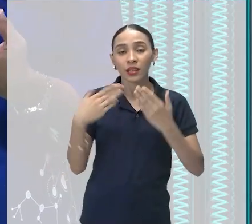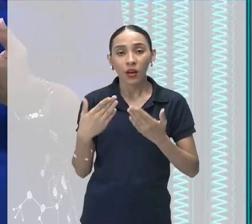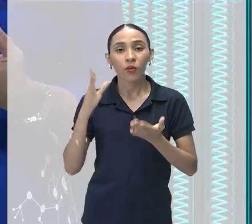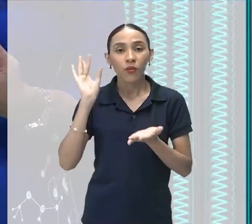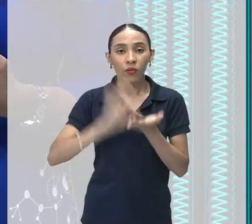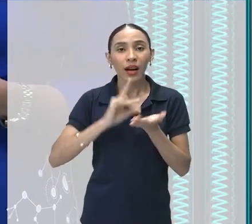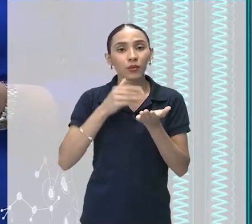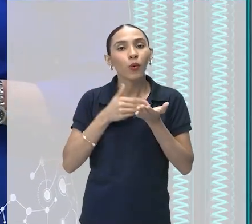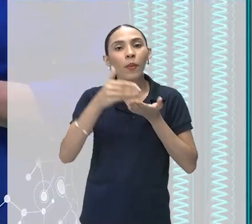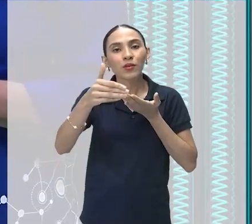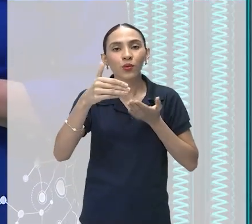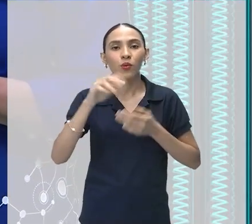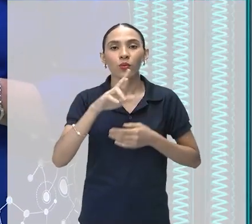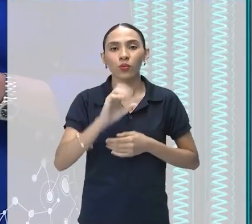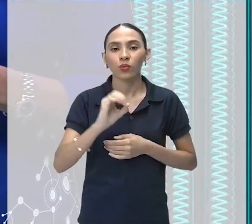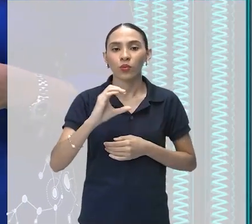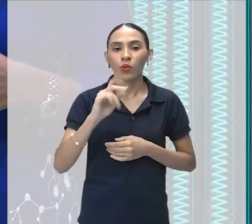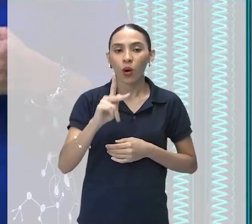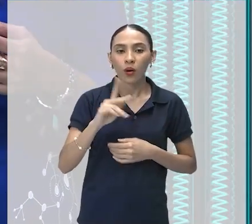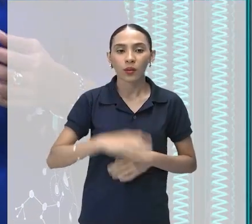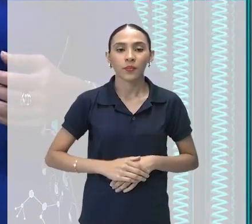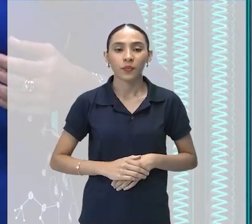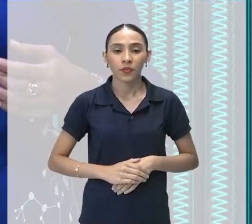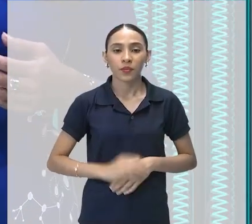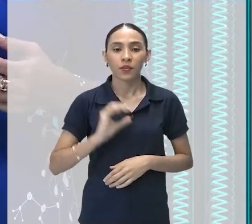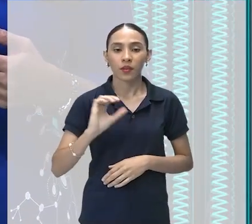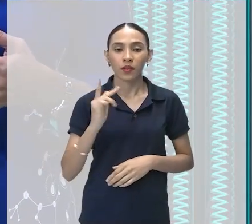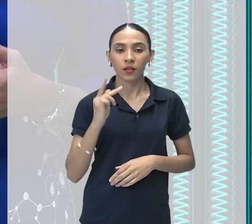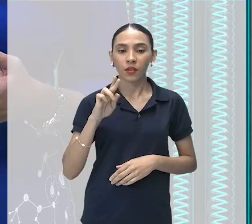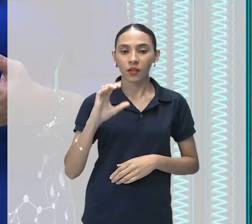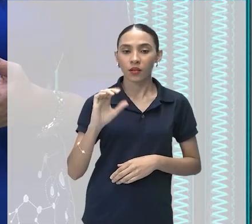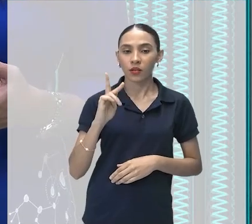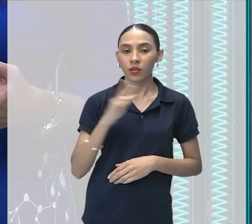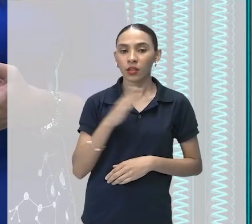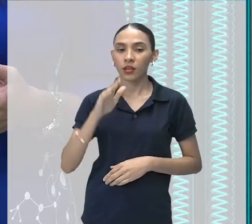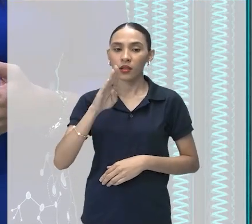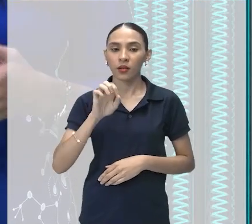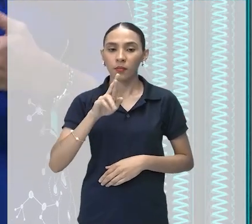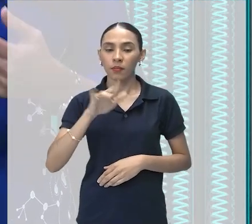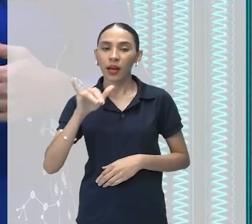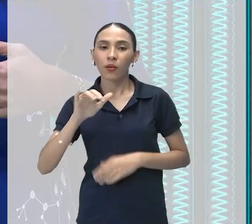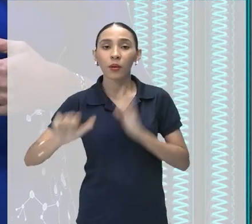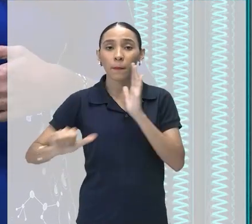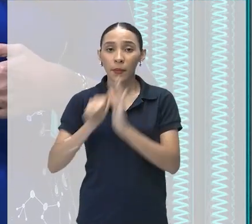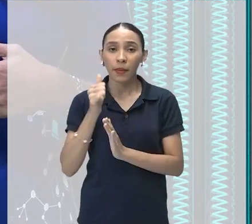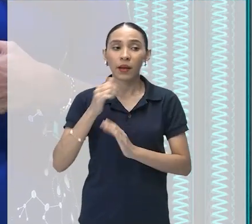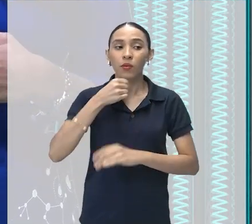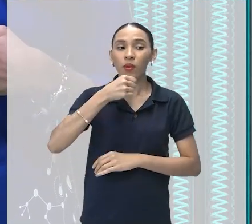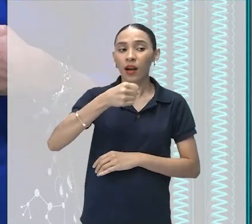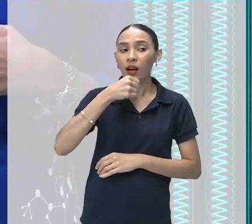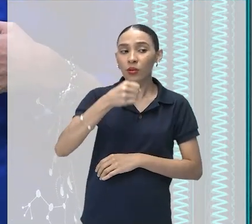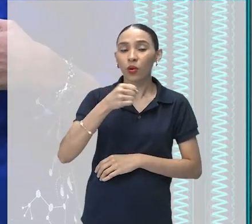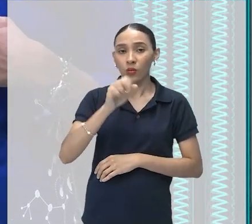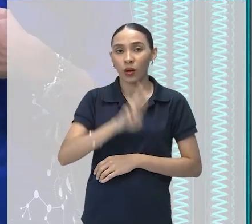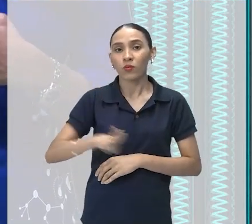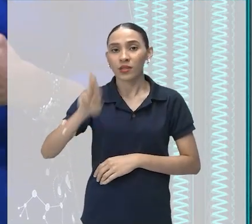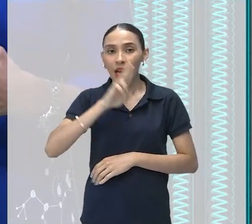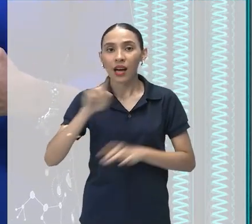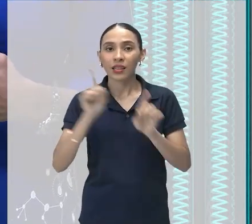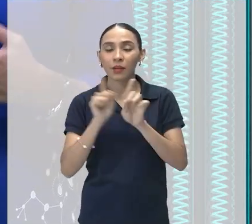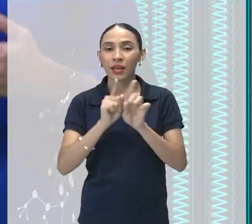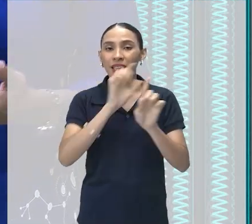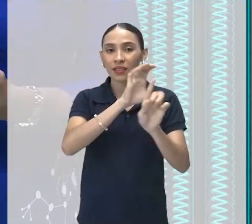o rock. E o Chuck Berry foi o primeiro cantor a introduzir o rock e fez com que